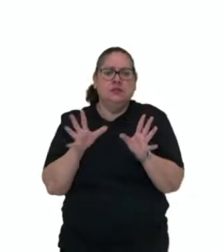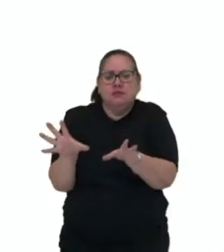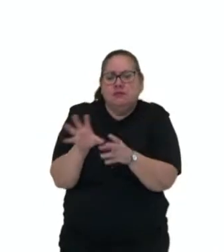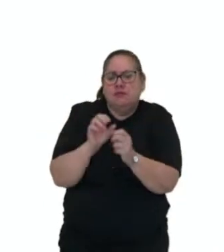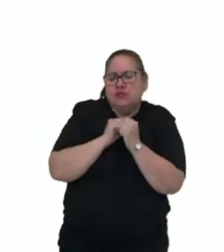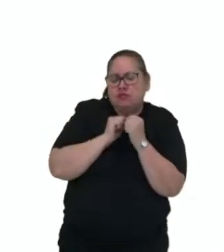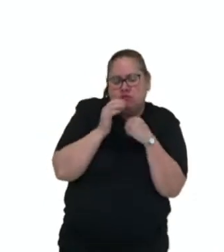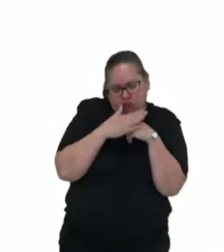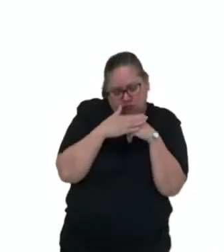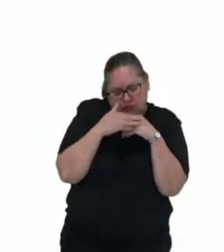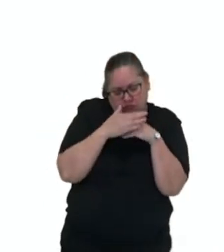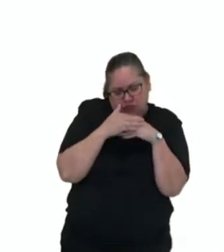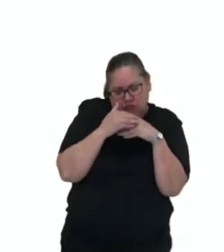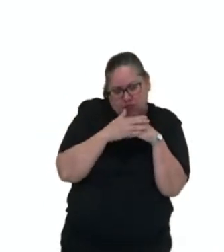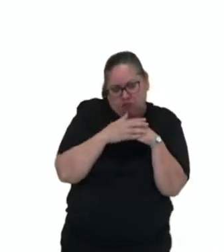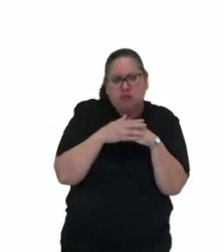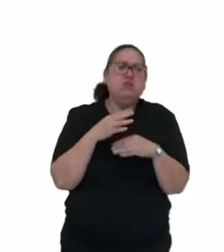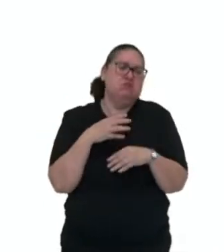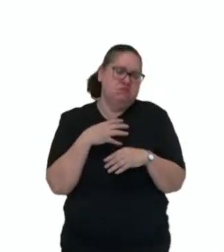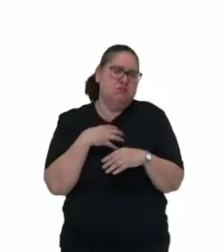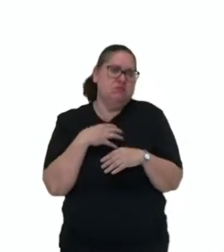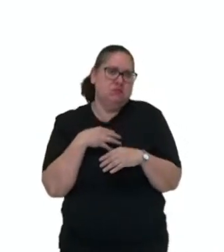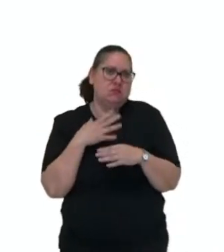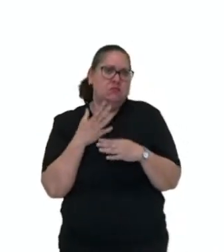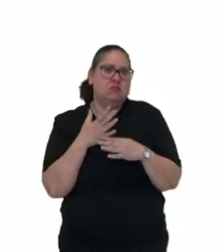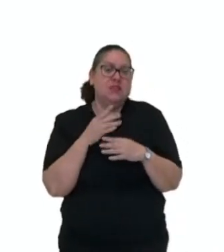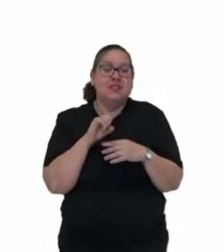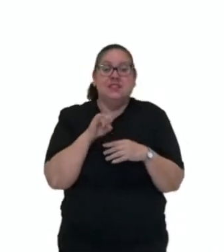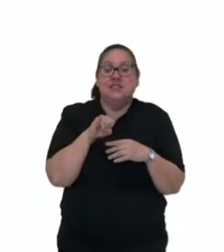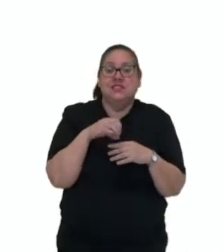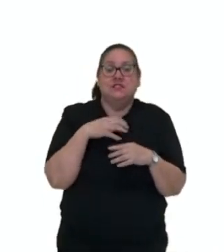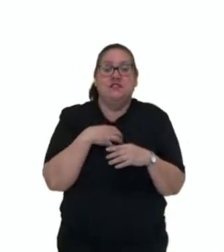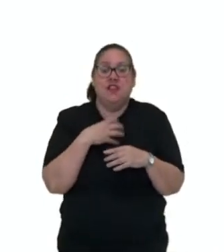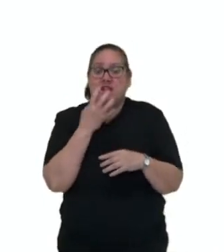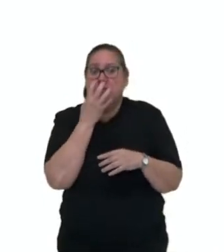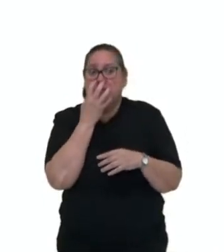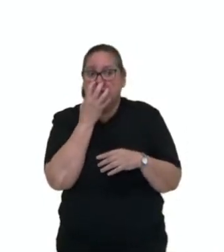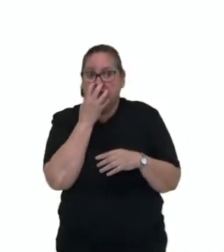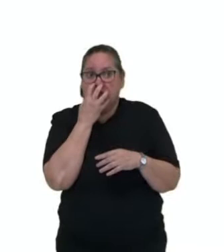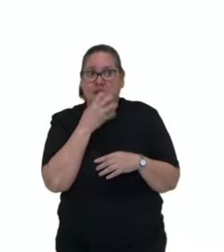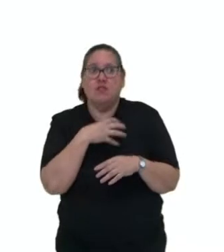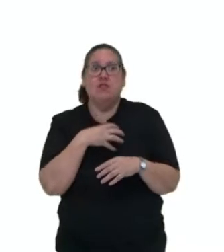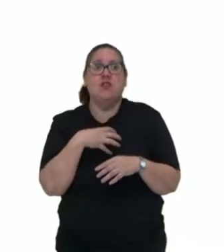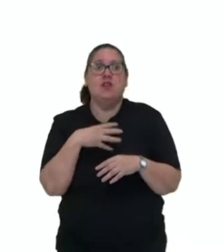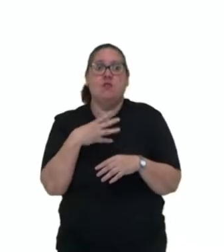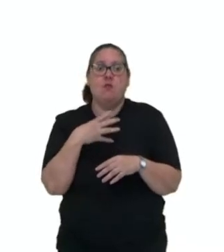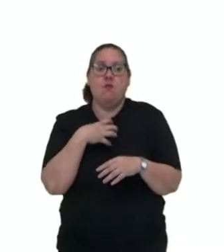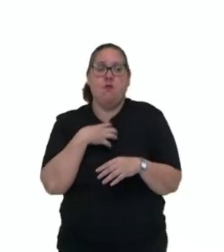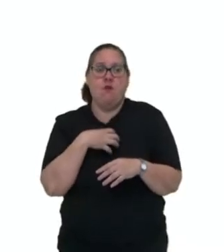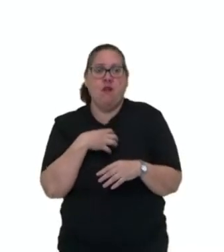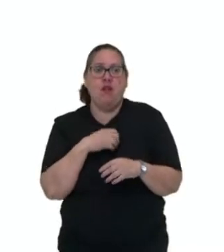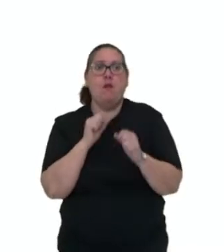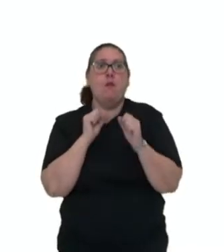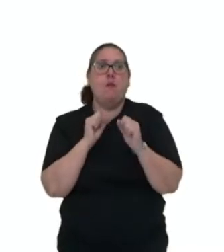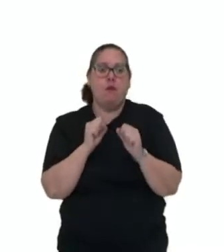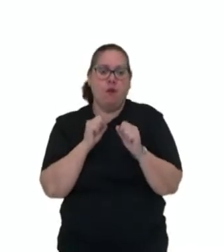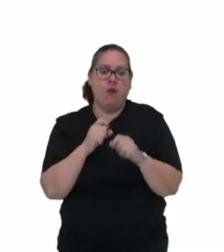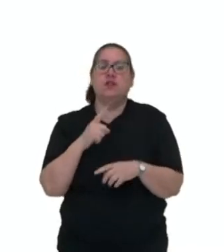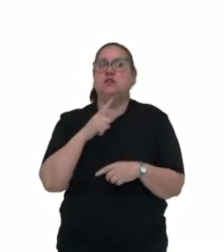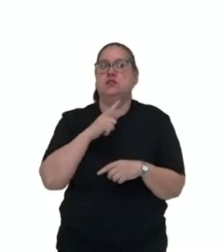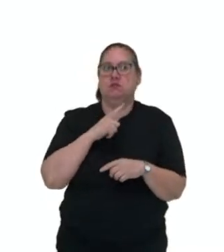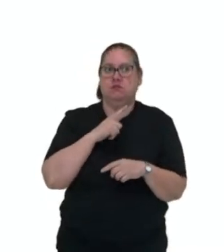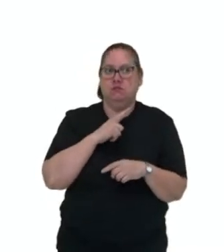ao bichinho, tem esses costumes. Só que se ele estiver infectado, você pode vir a